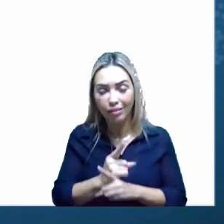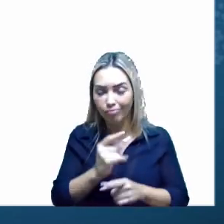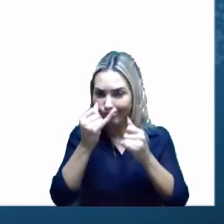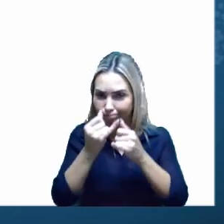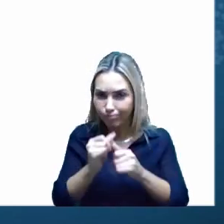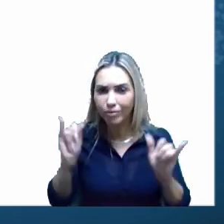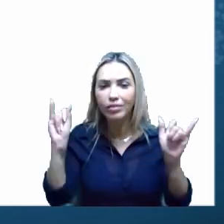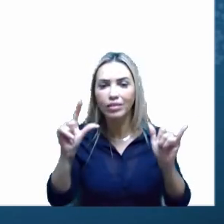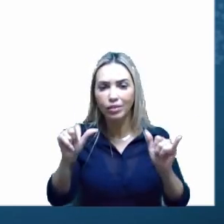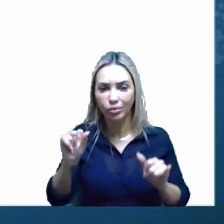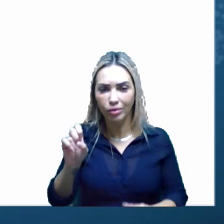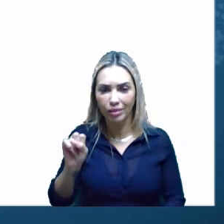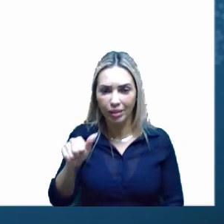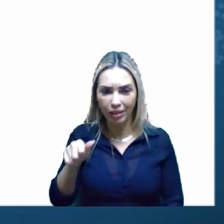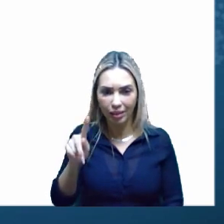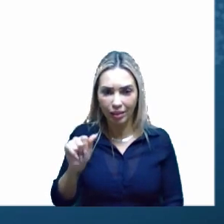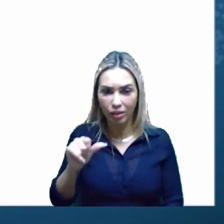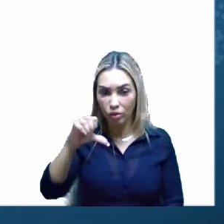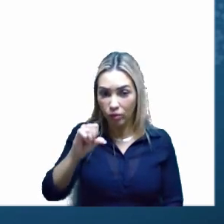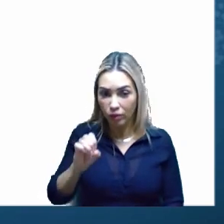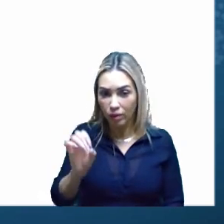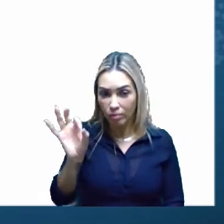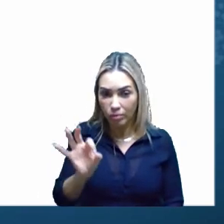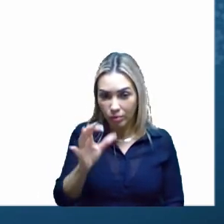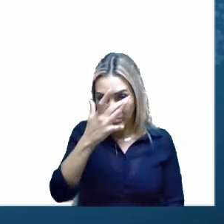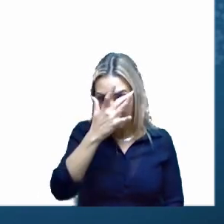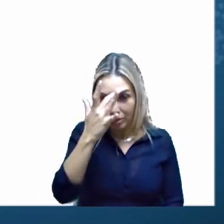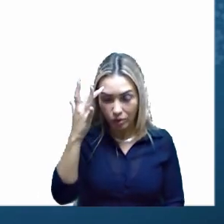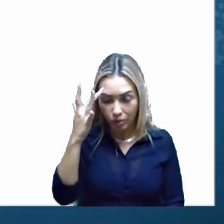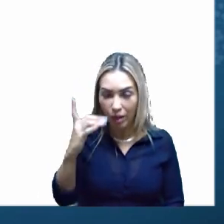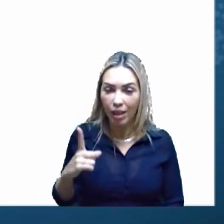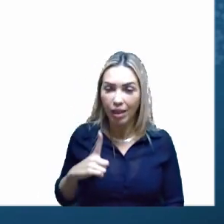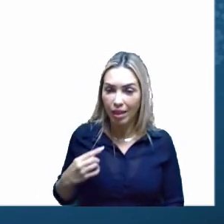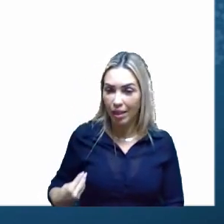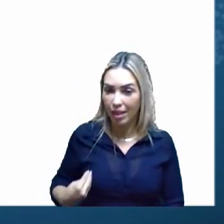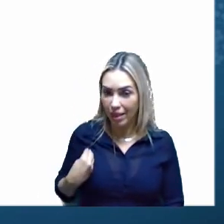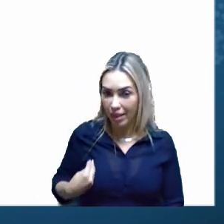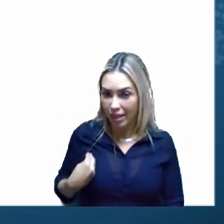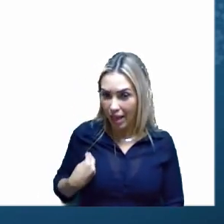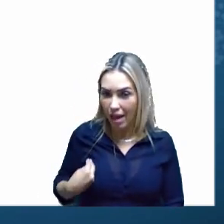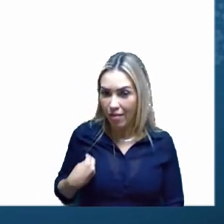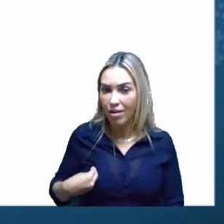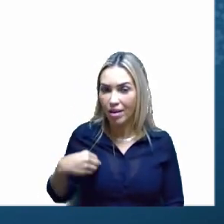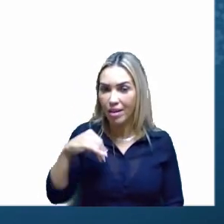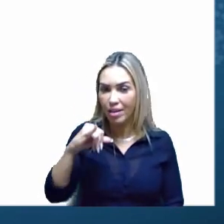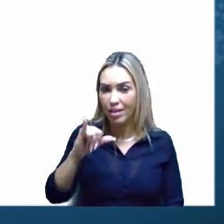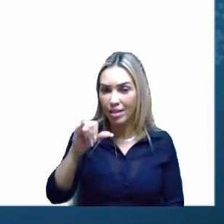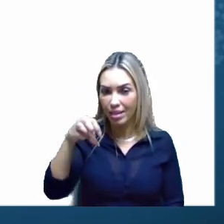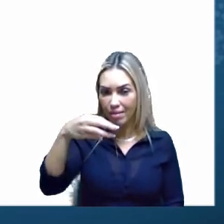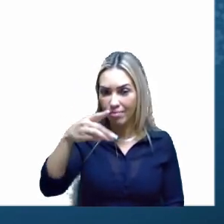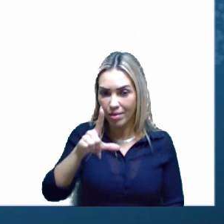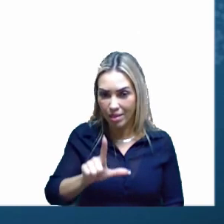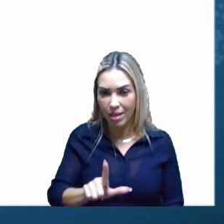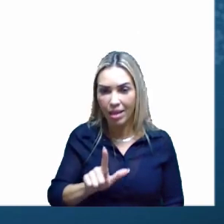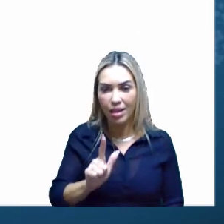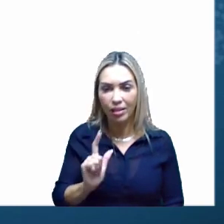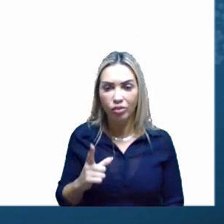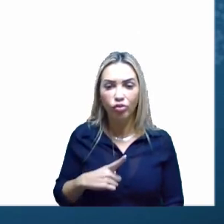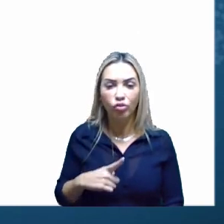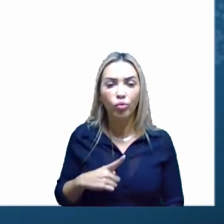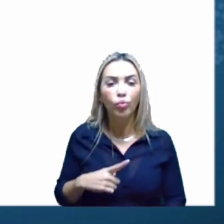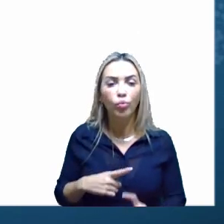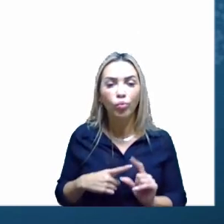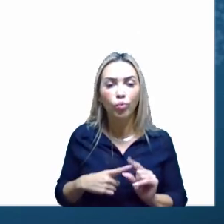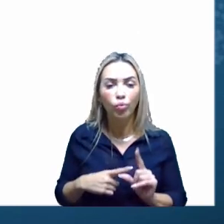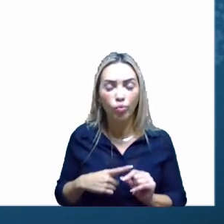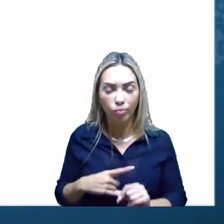força. E 90% das pessoas que estavam nos IMLs, eles tinham